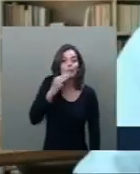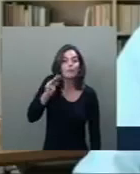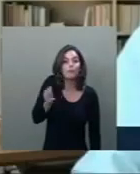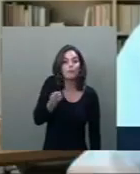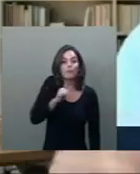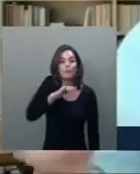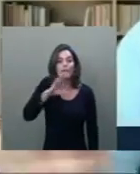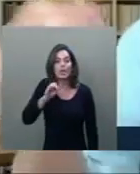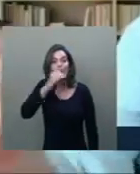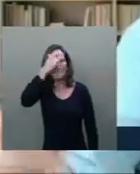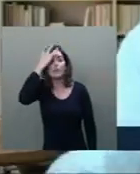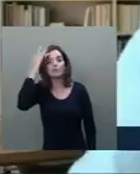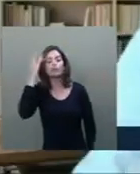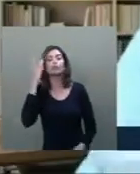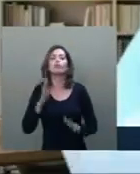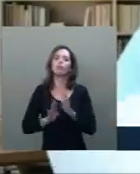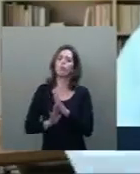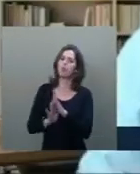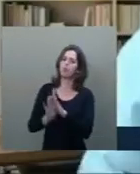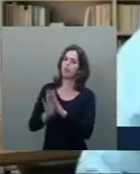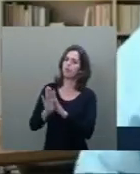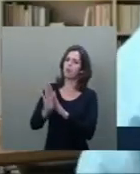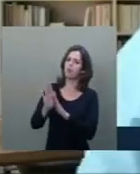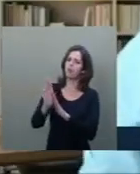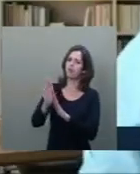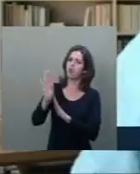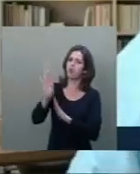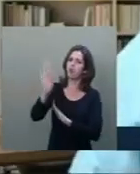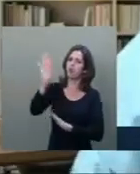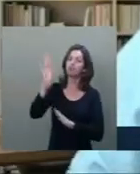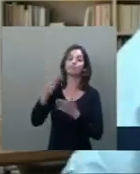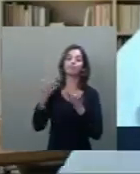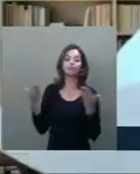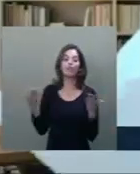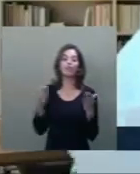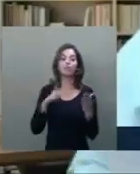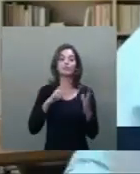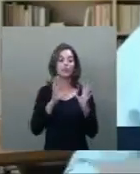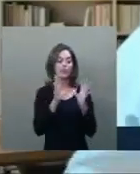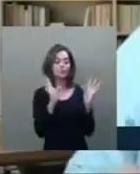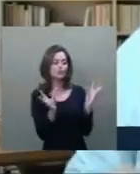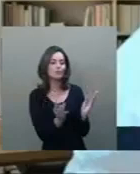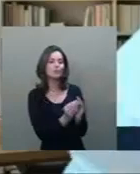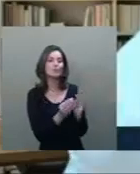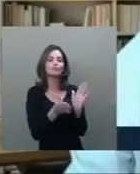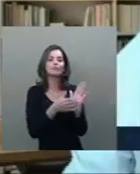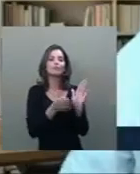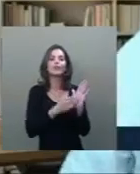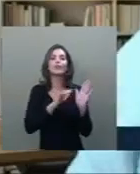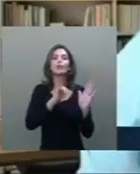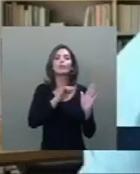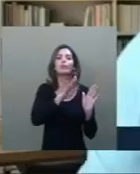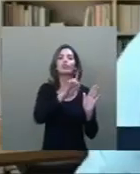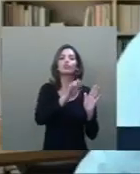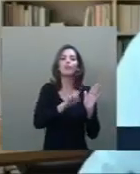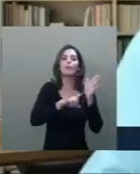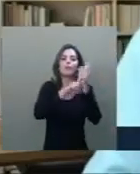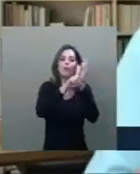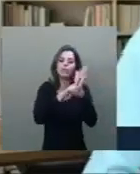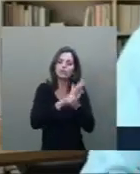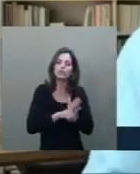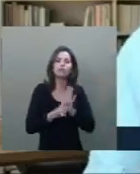pessoas e continua avançando. É isso, de forma resumida, o documento que eu tenho em mãos do IBGE, mostrando